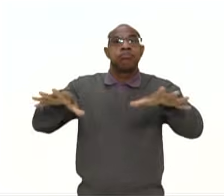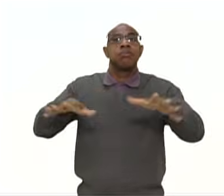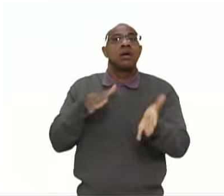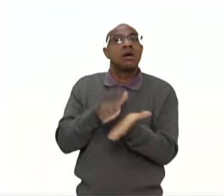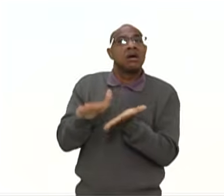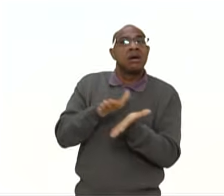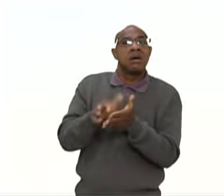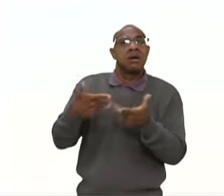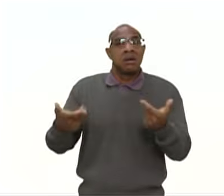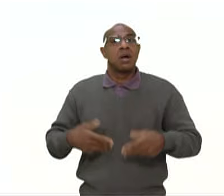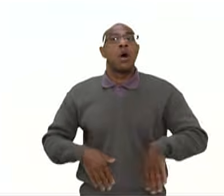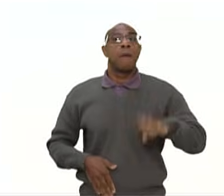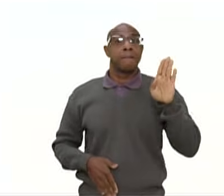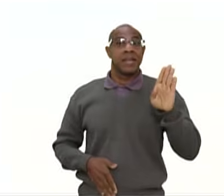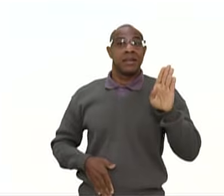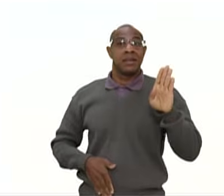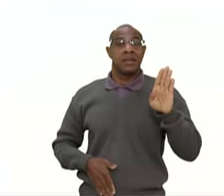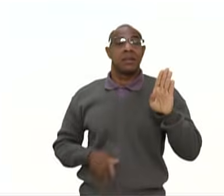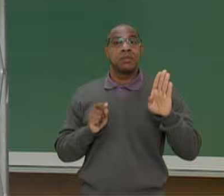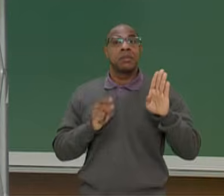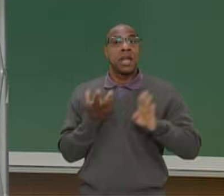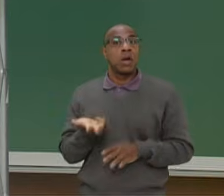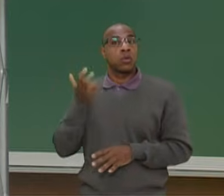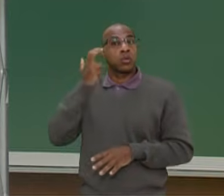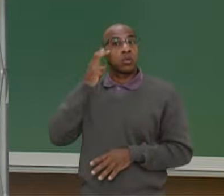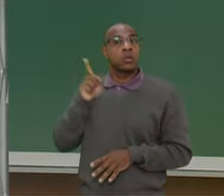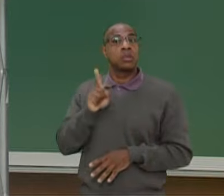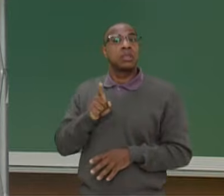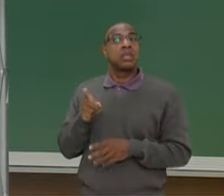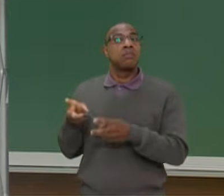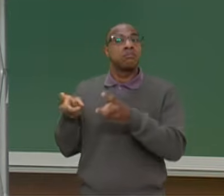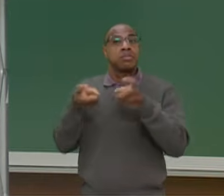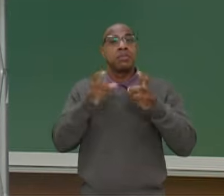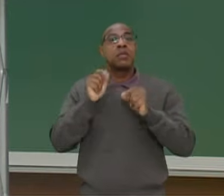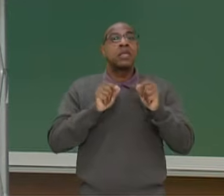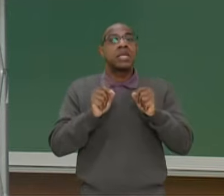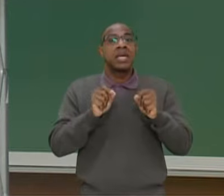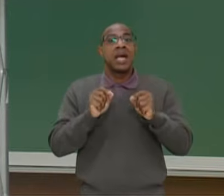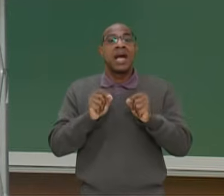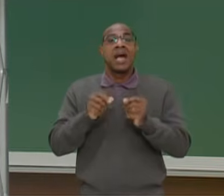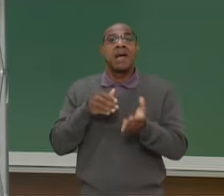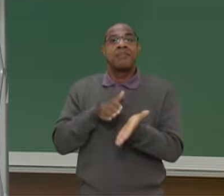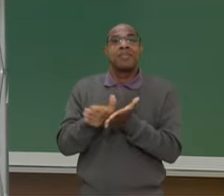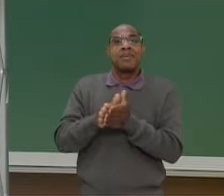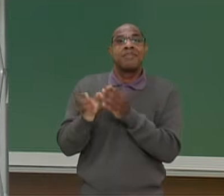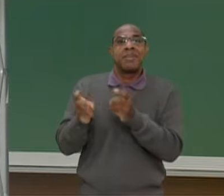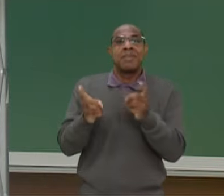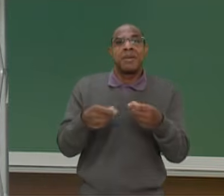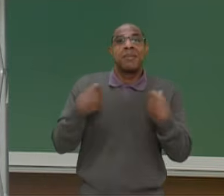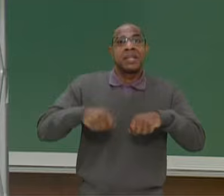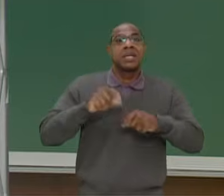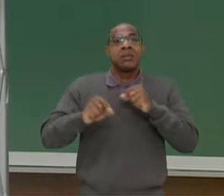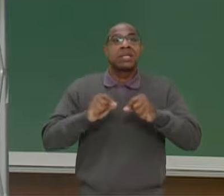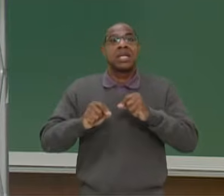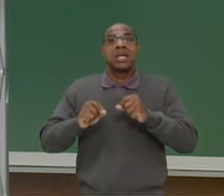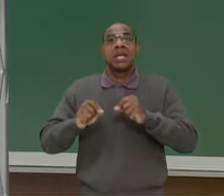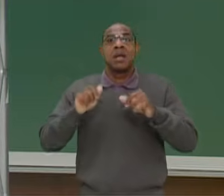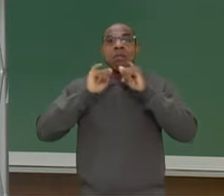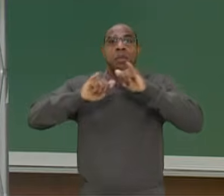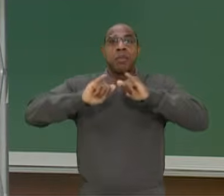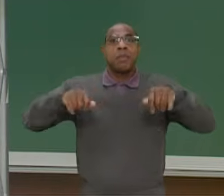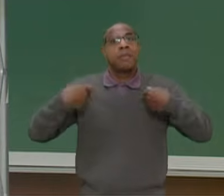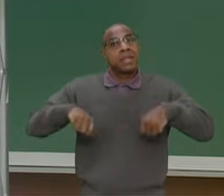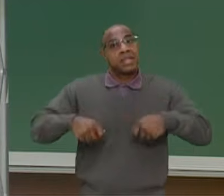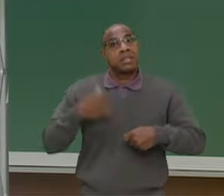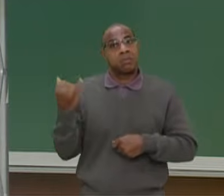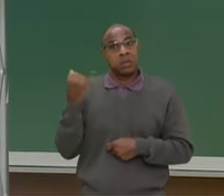consumo. Ou letra B. Para que a cultura se torne mercadoria para a grande massa, necessita de meios de veiculação que atinjam